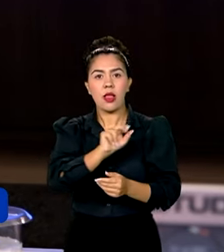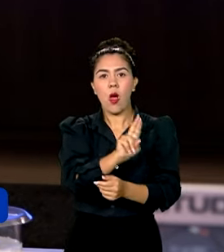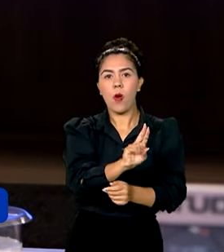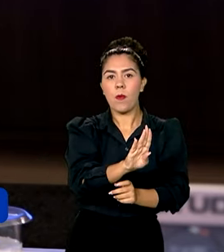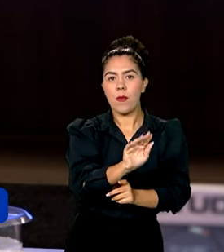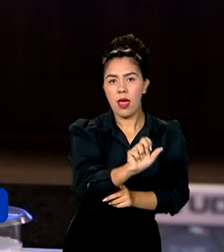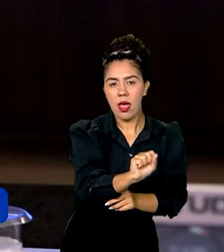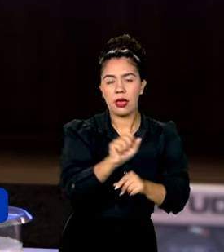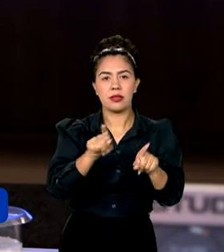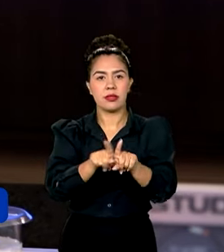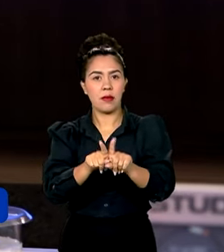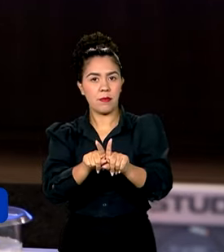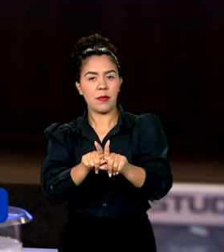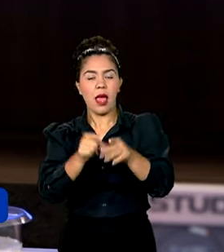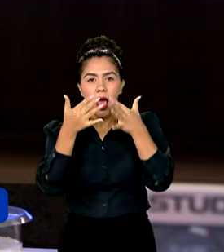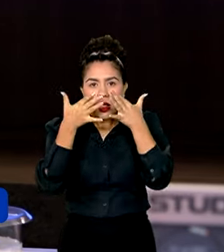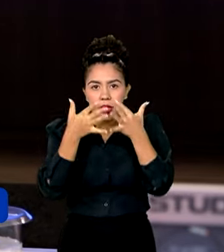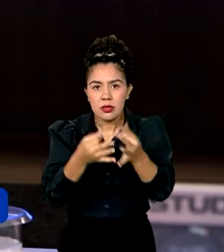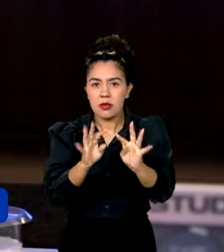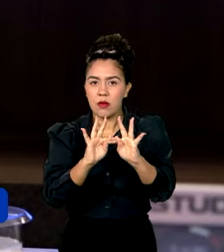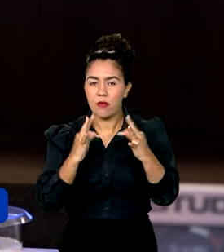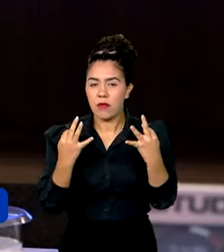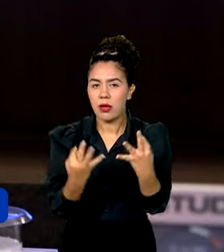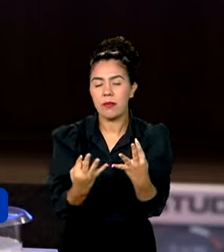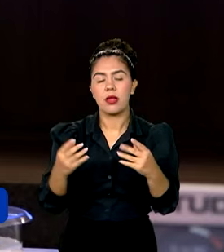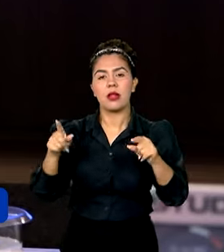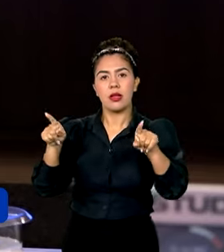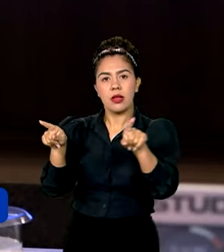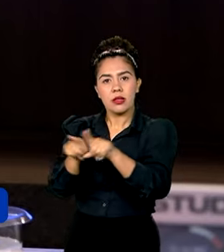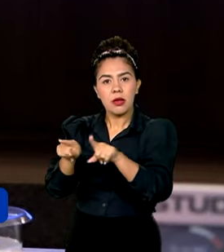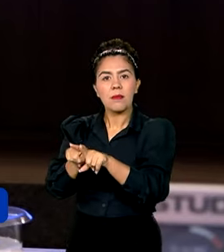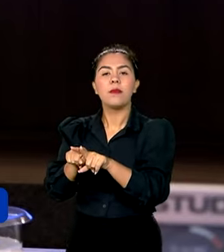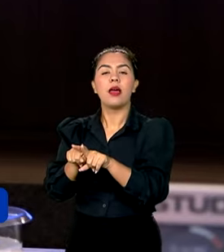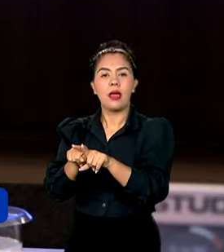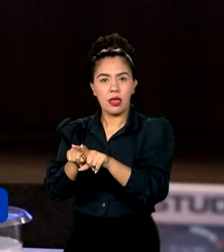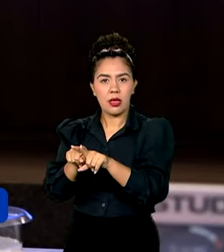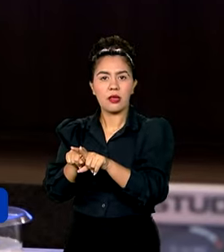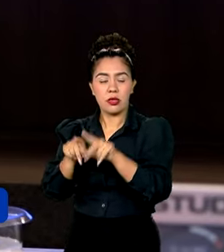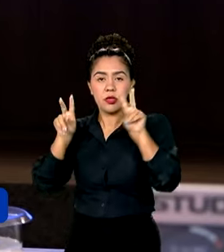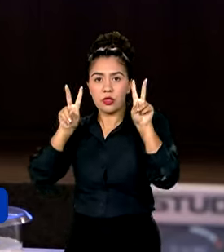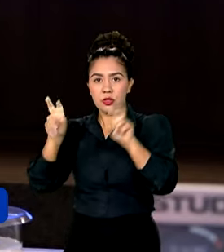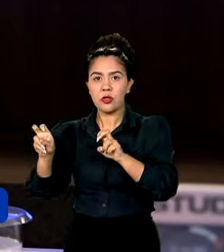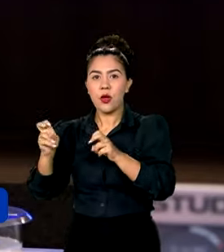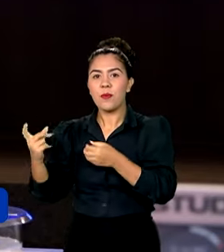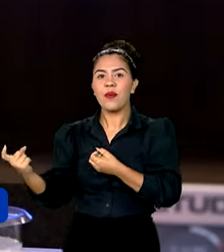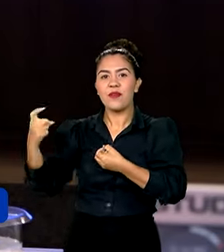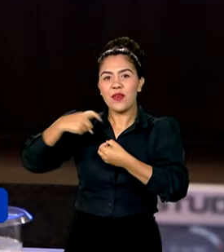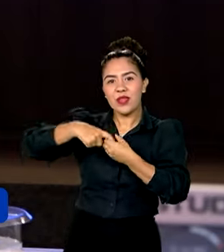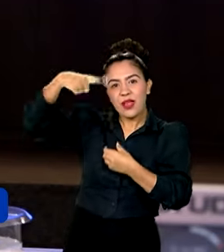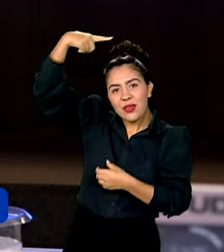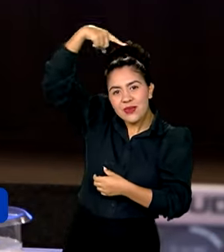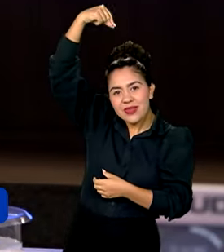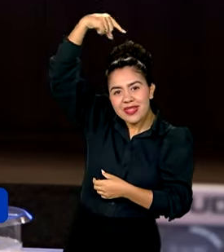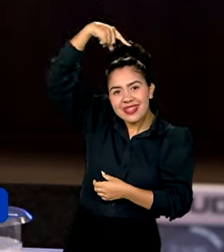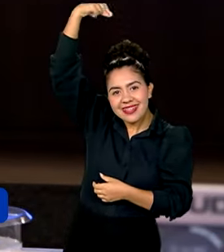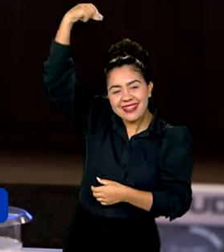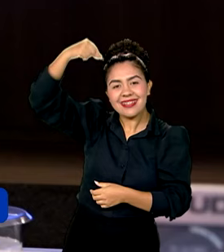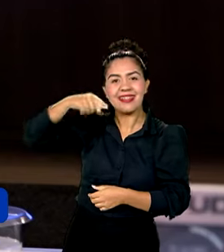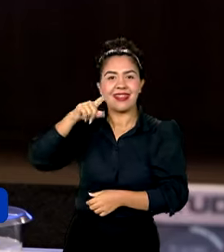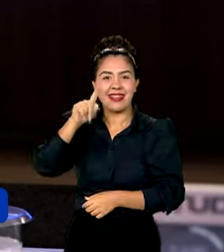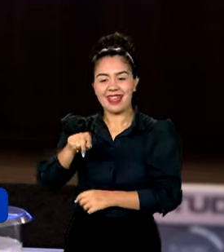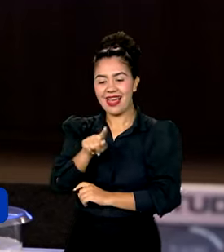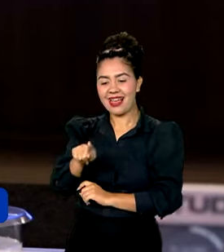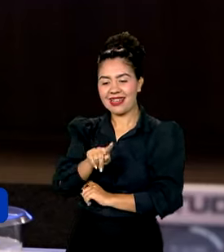saúde da família é envolvendo também a retomada do tinha né o nosso grande